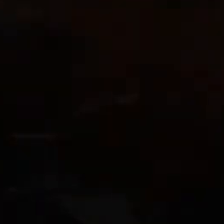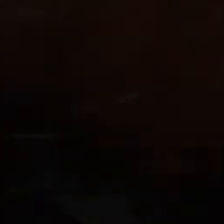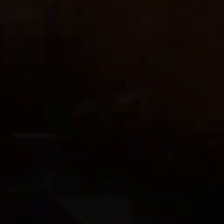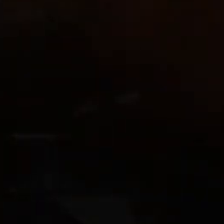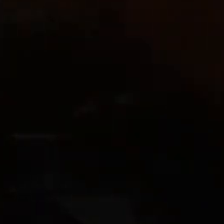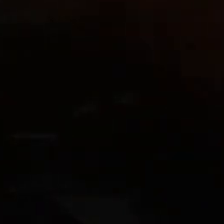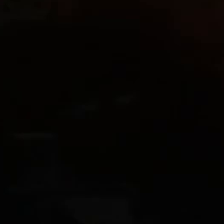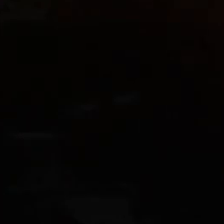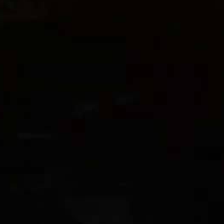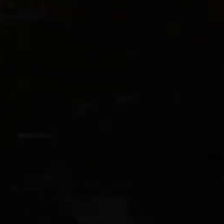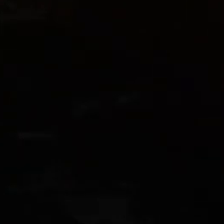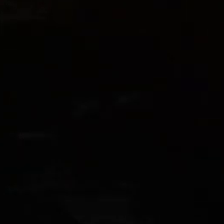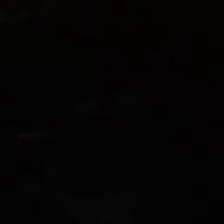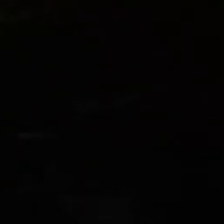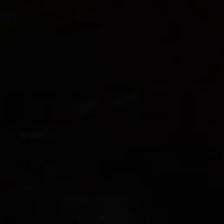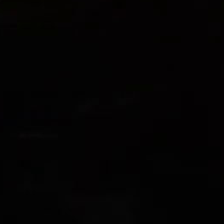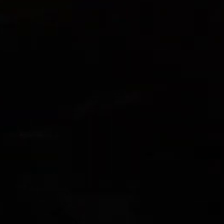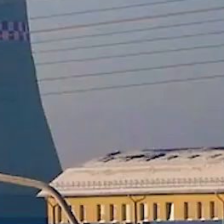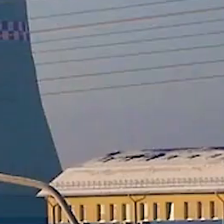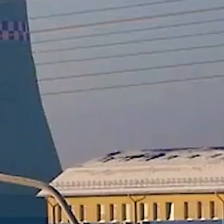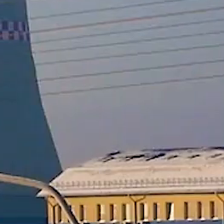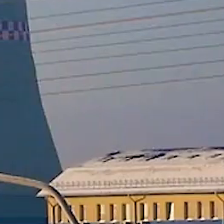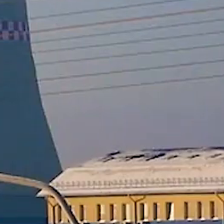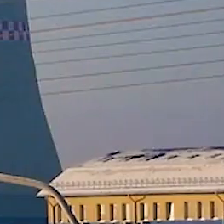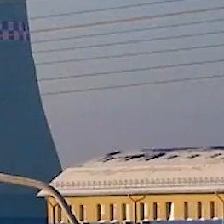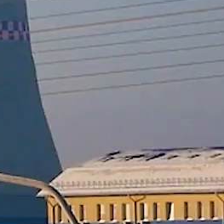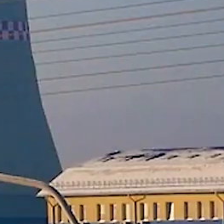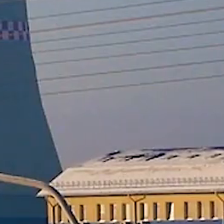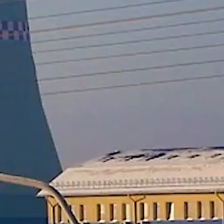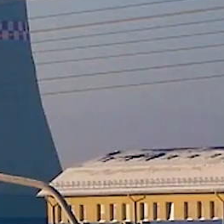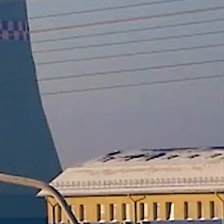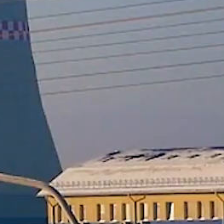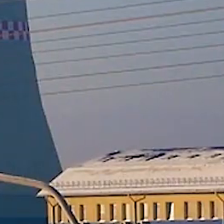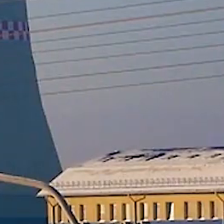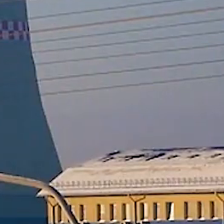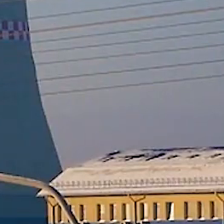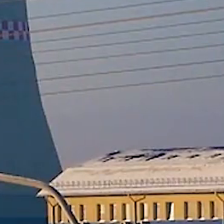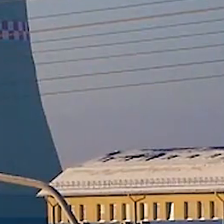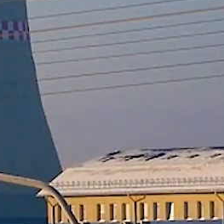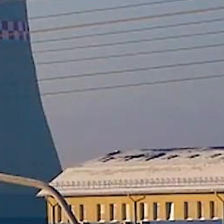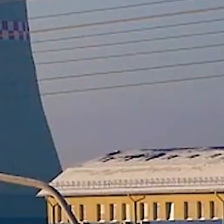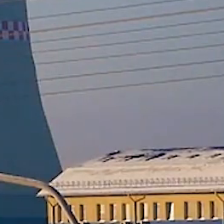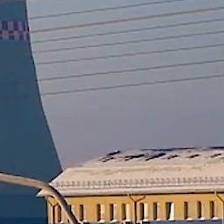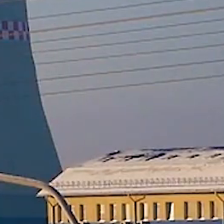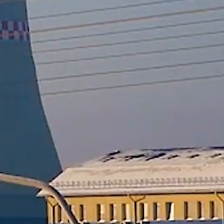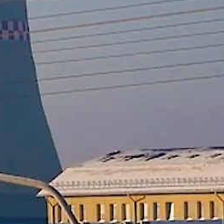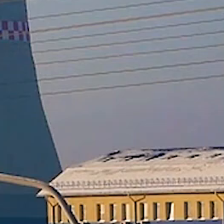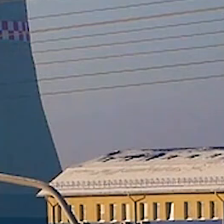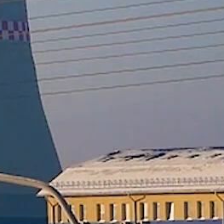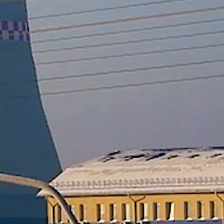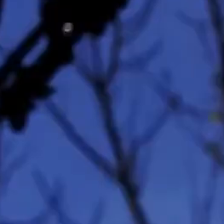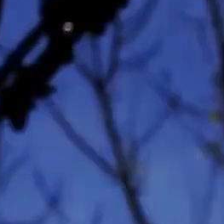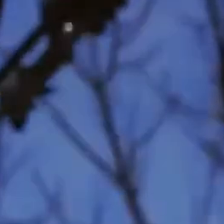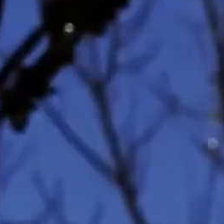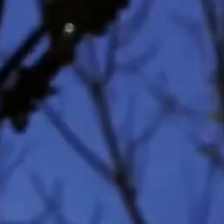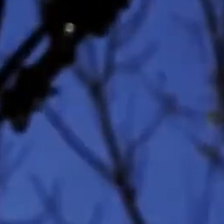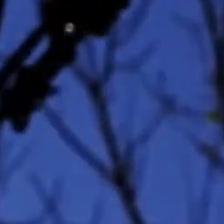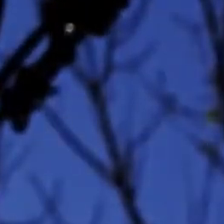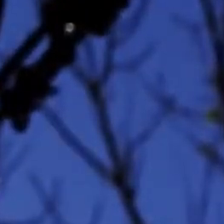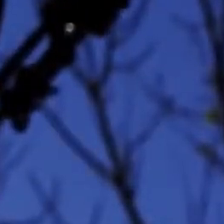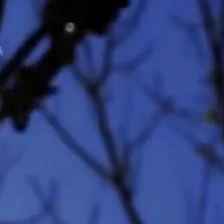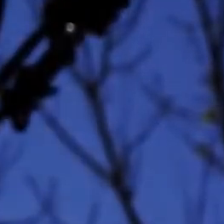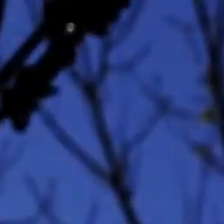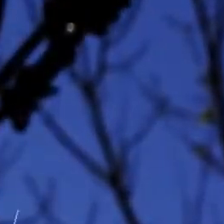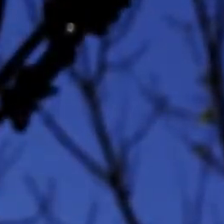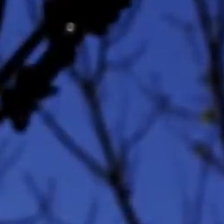grandes responsáveis por tornar o mundo cada dia mais poluído. A presença de substâncias tóxicas coloca em